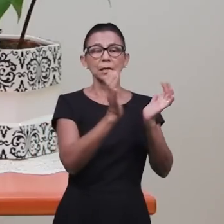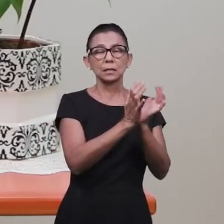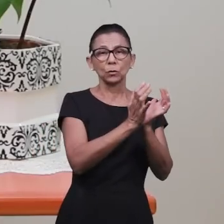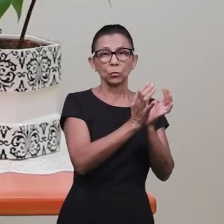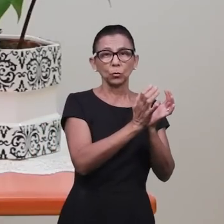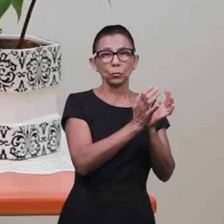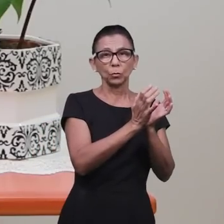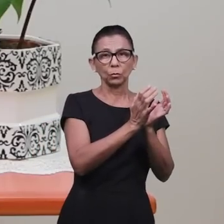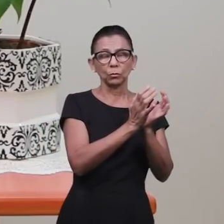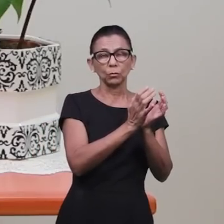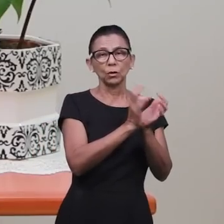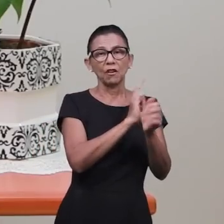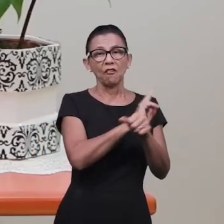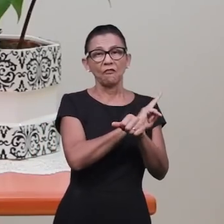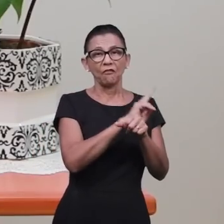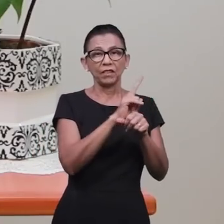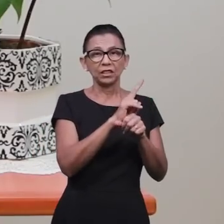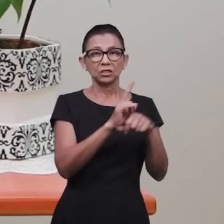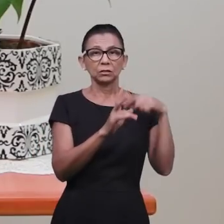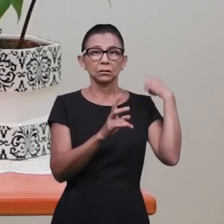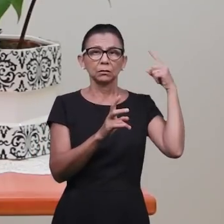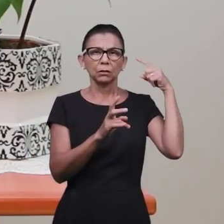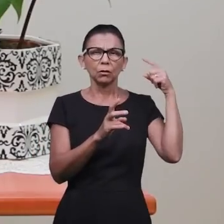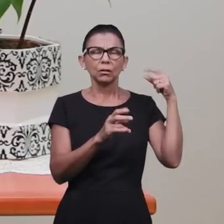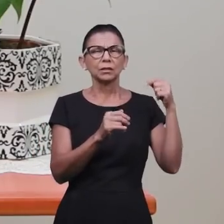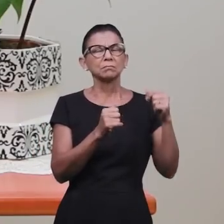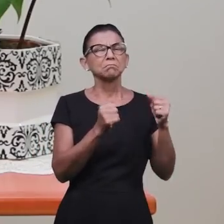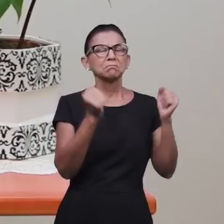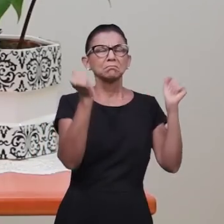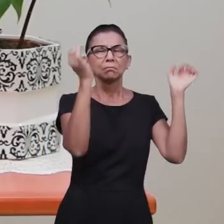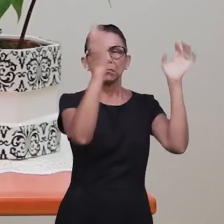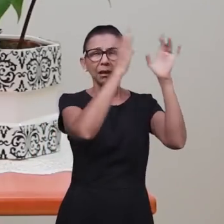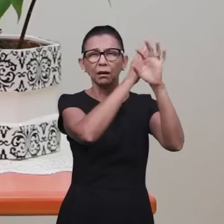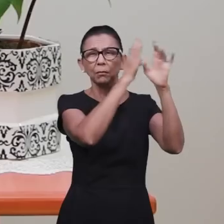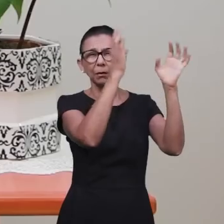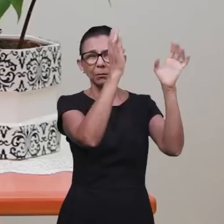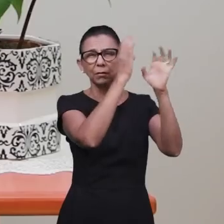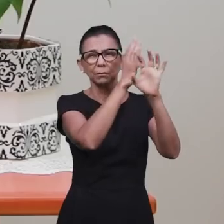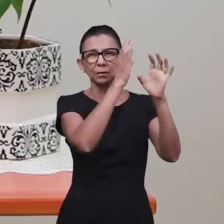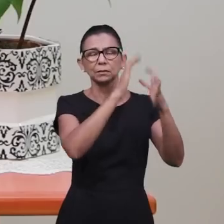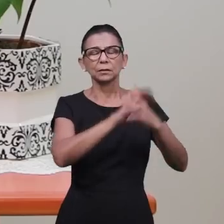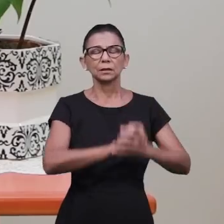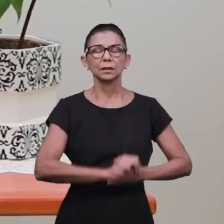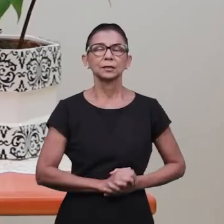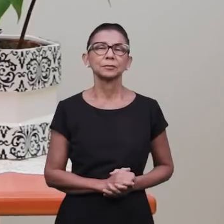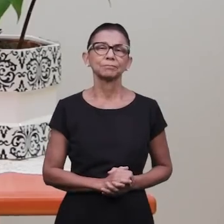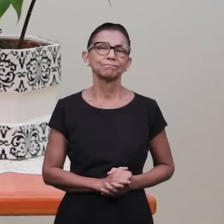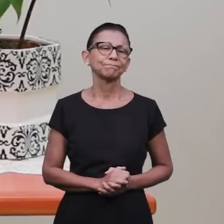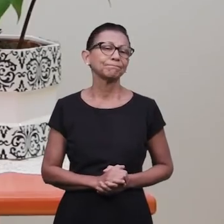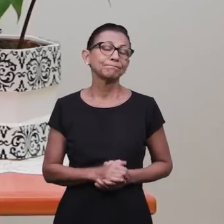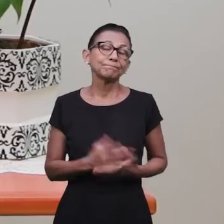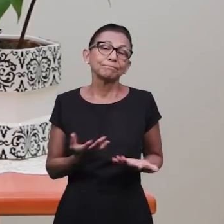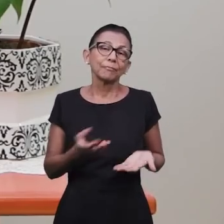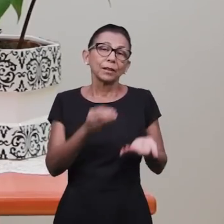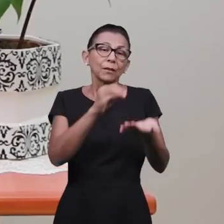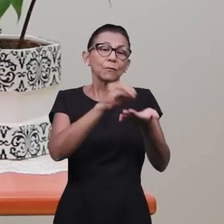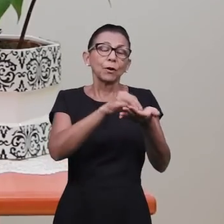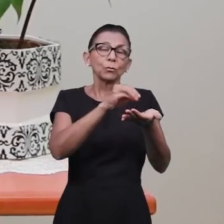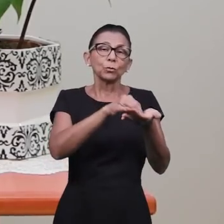virgens loucas, elas não acenderam as suas candeias, porque faltou exatamente o